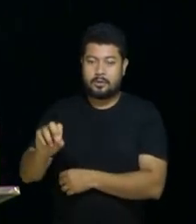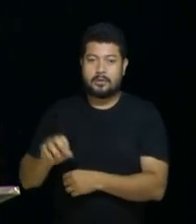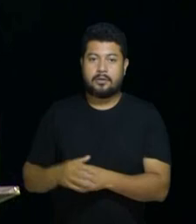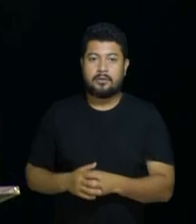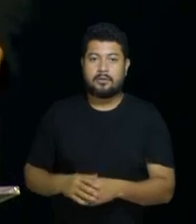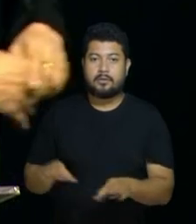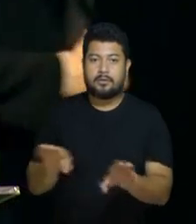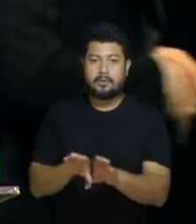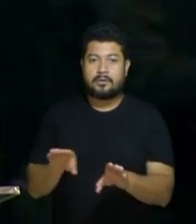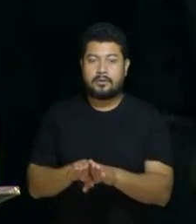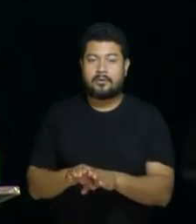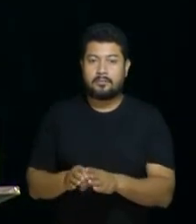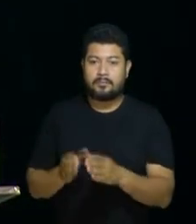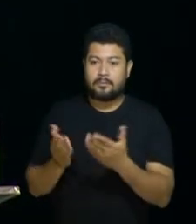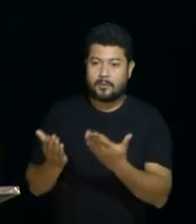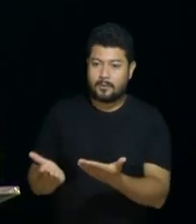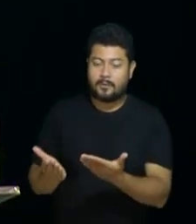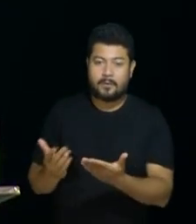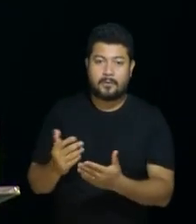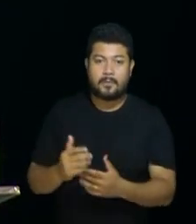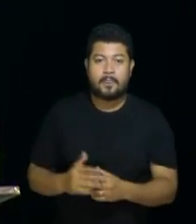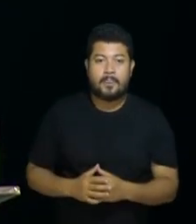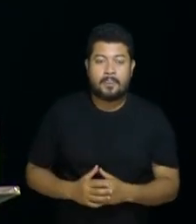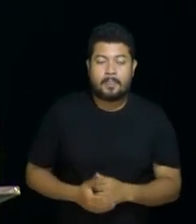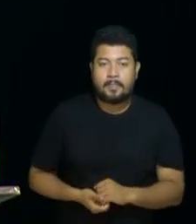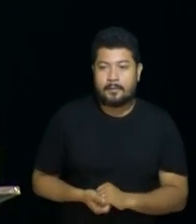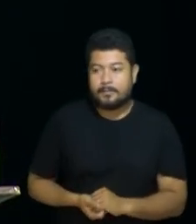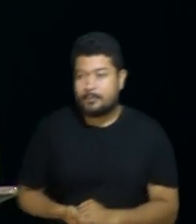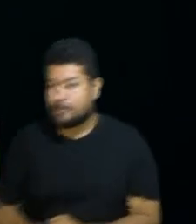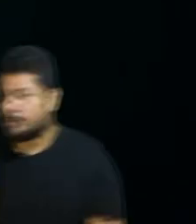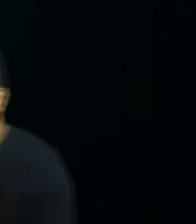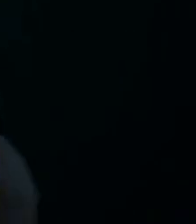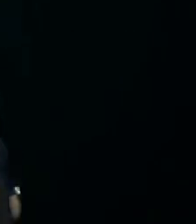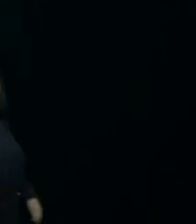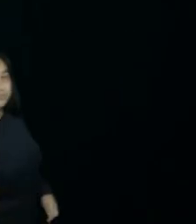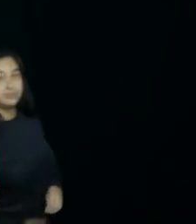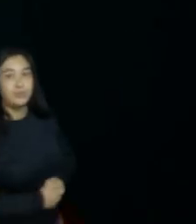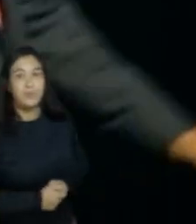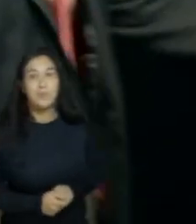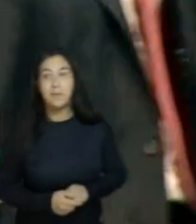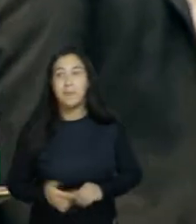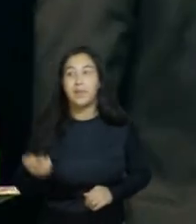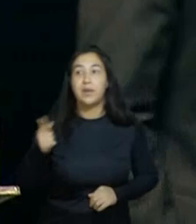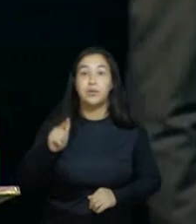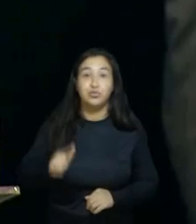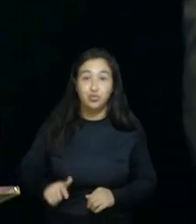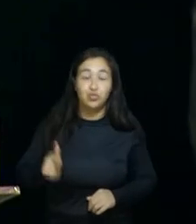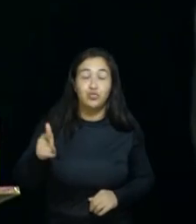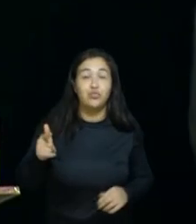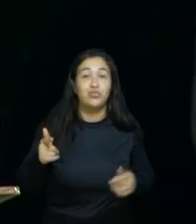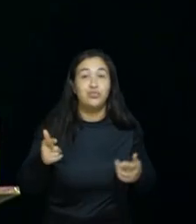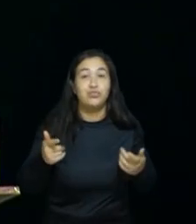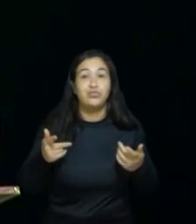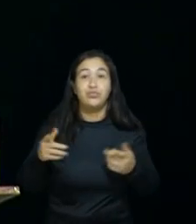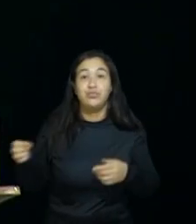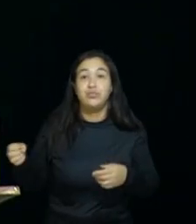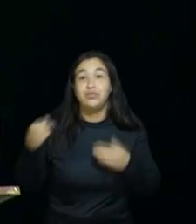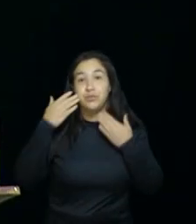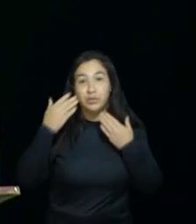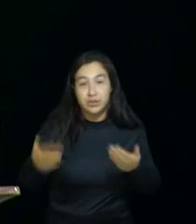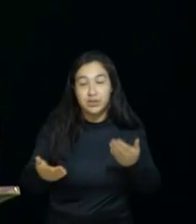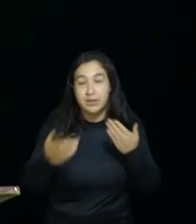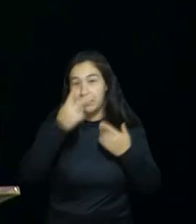nosso partido lá, do PL. E, mais uma vez, presidente, já disse ontem, quero repetir, porque nós temos novas pessoas aqui,